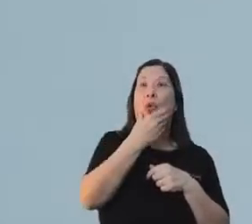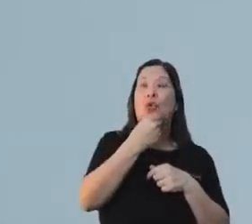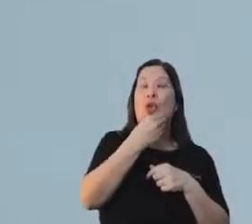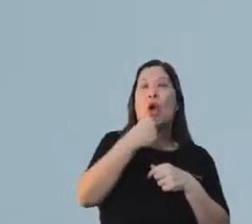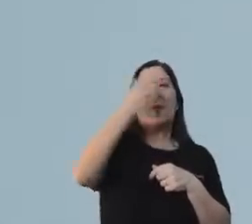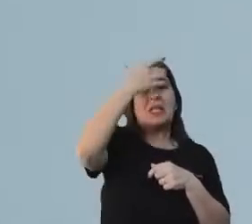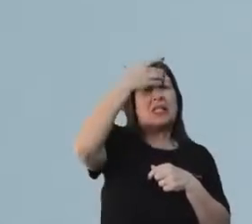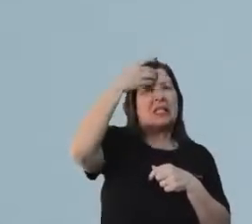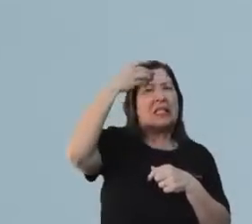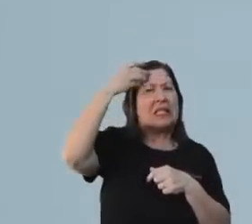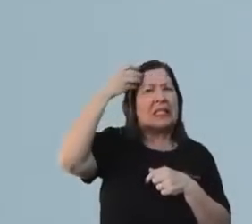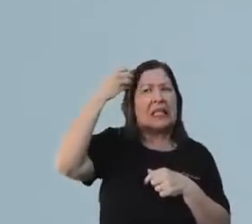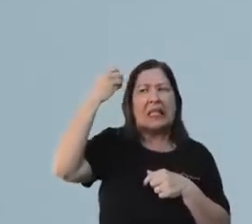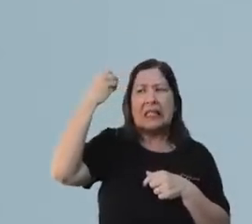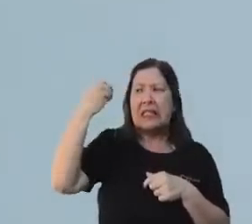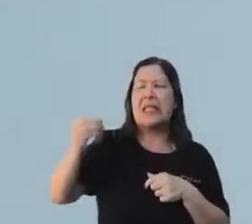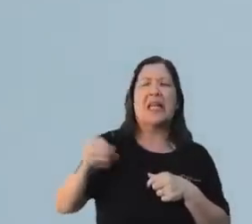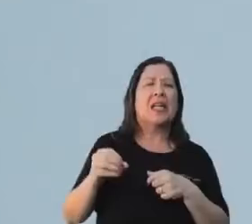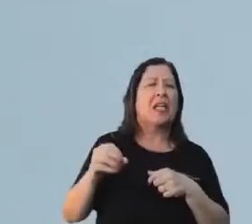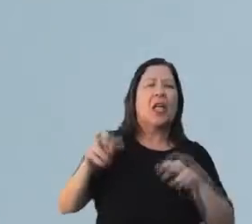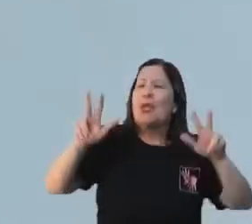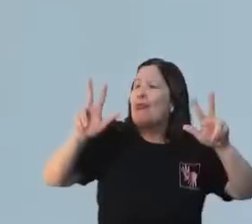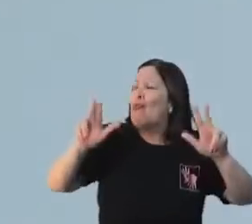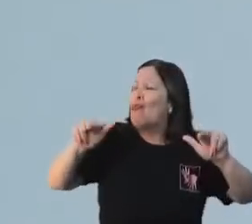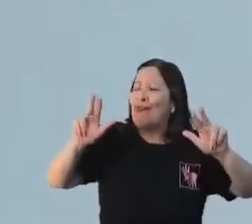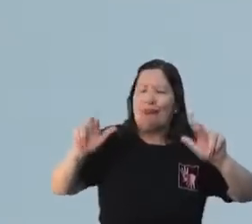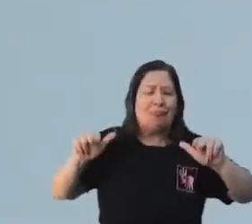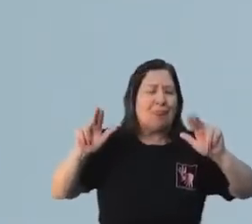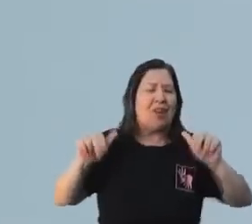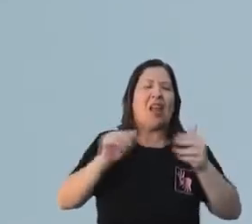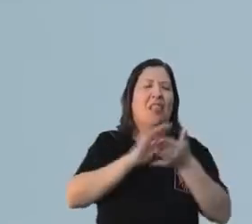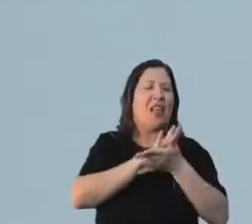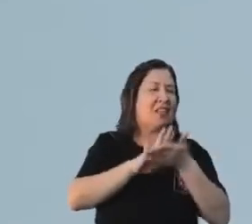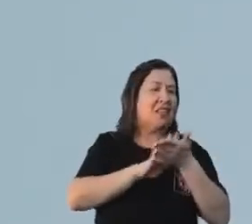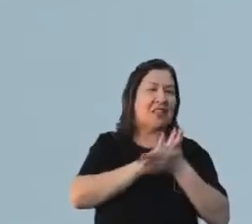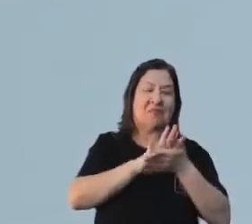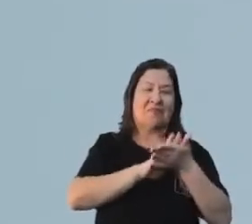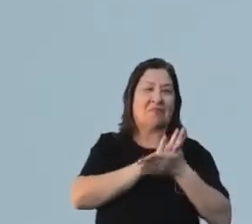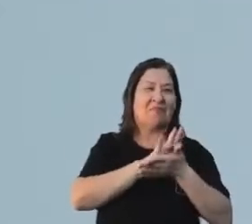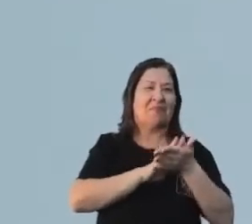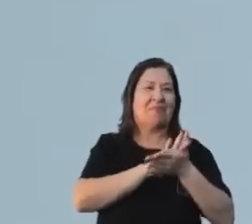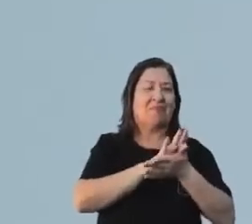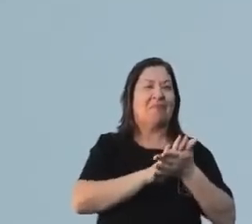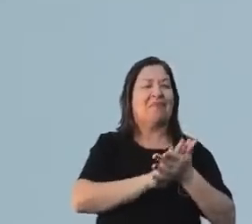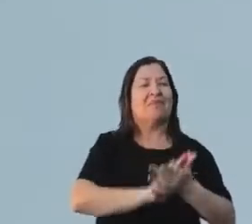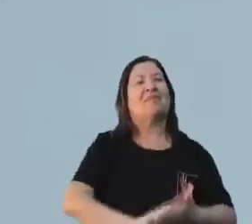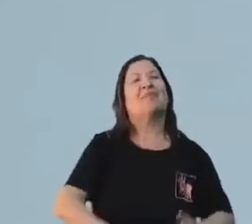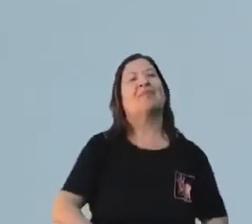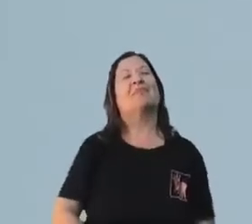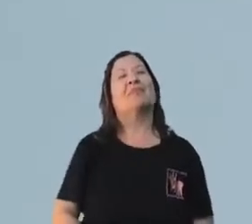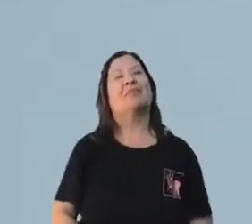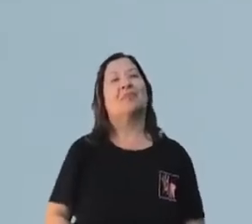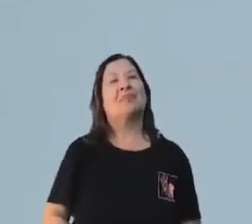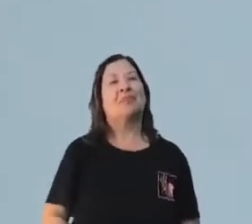Aniversário de casamento, todos são celebrados. Buquês de flores, os mais lindos.